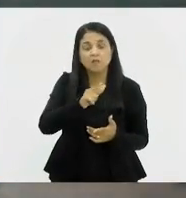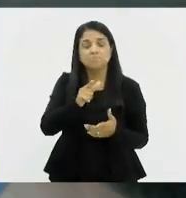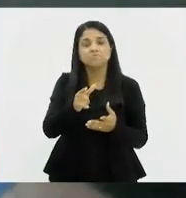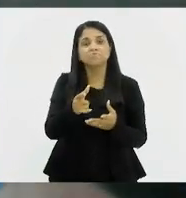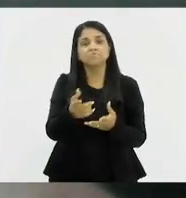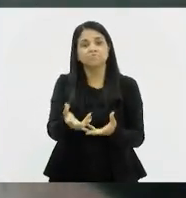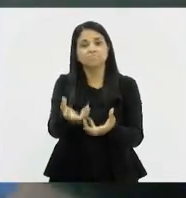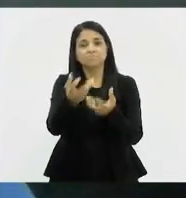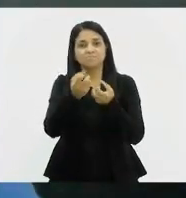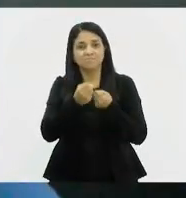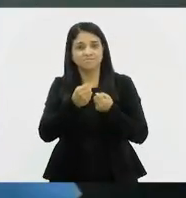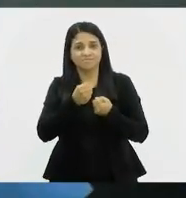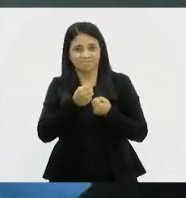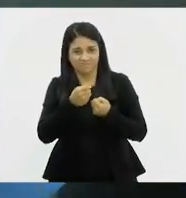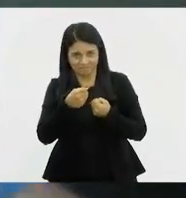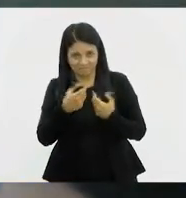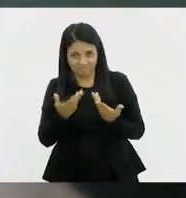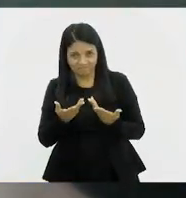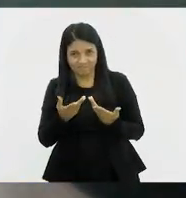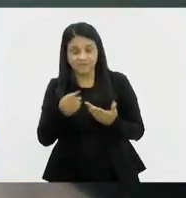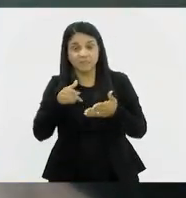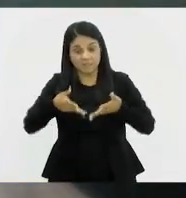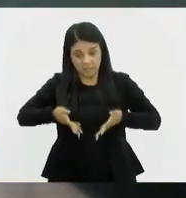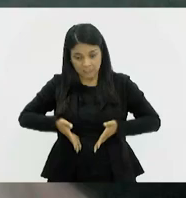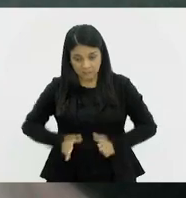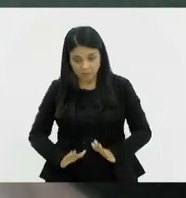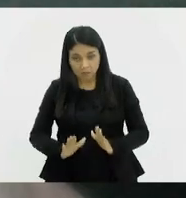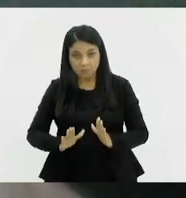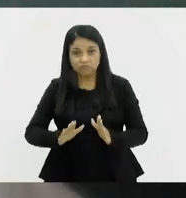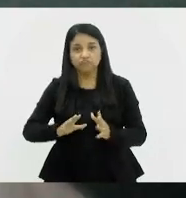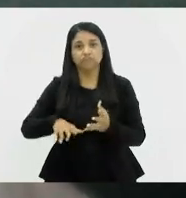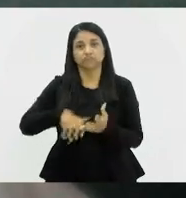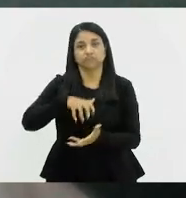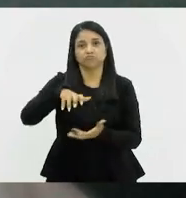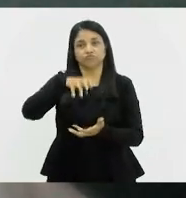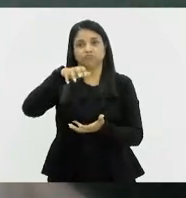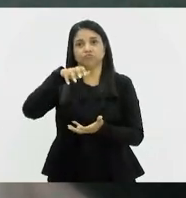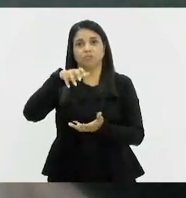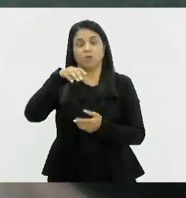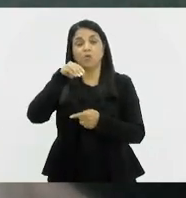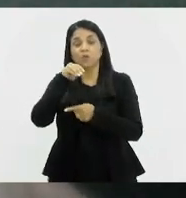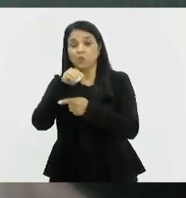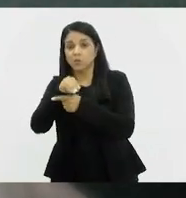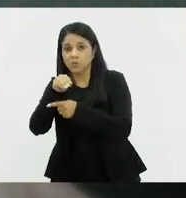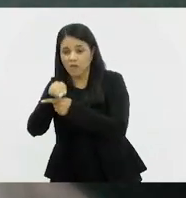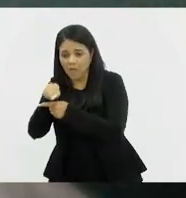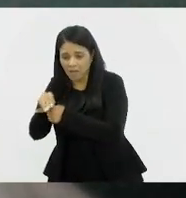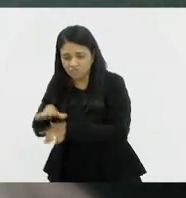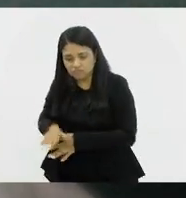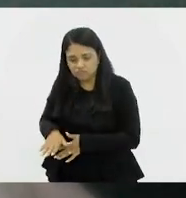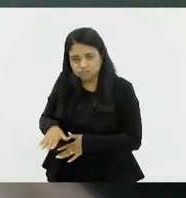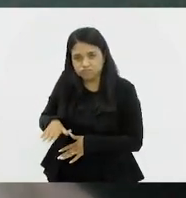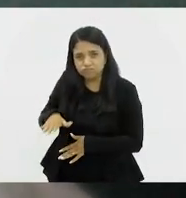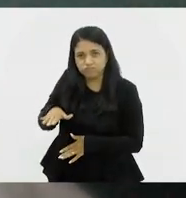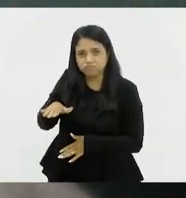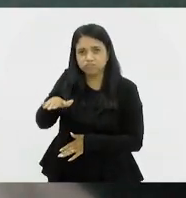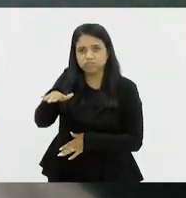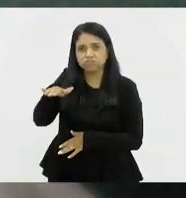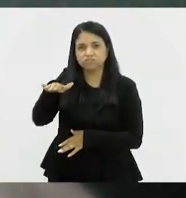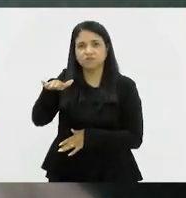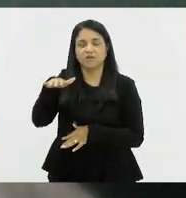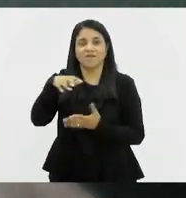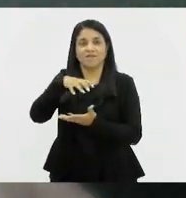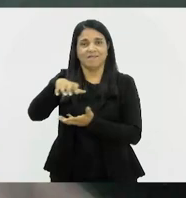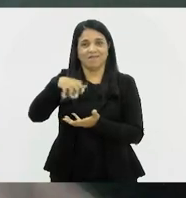já começa no nosso nascimento. Os cuidados de nós com criança, com certeza, proverá um